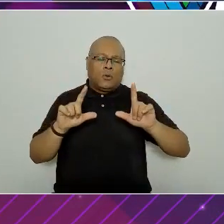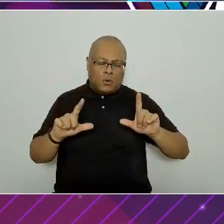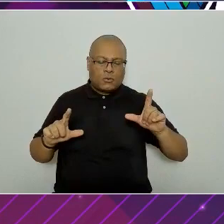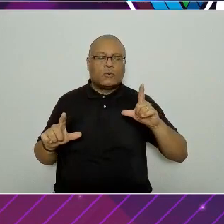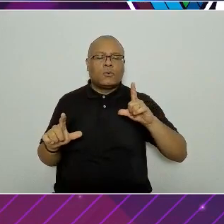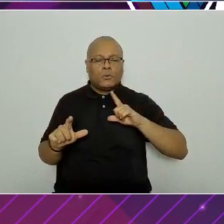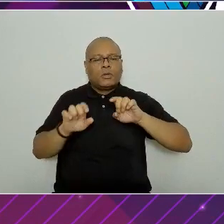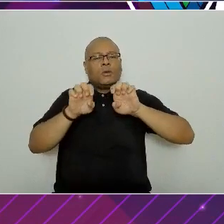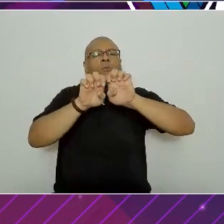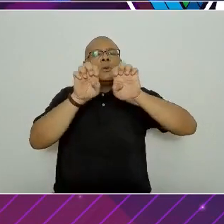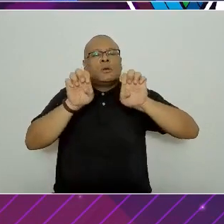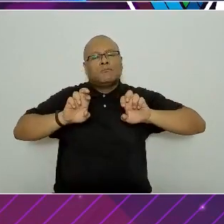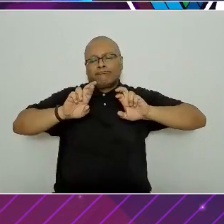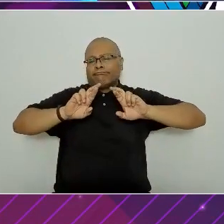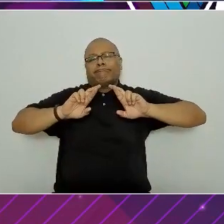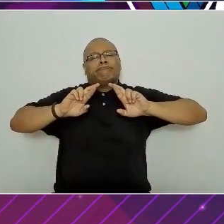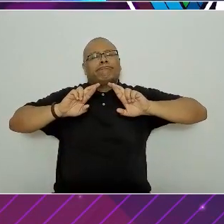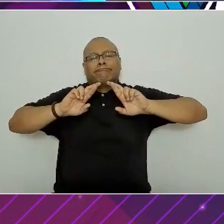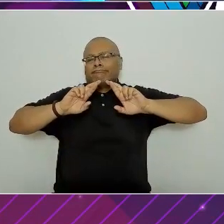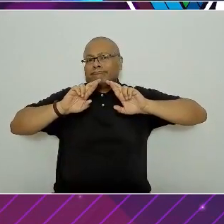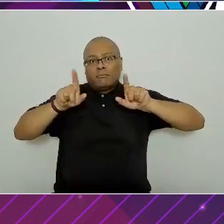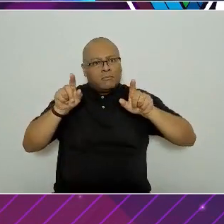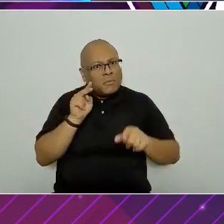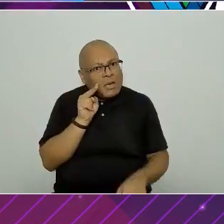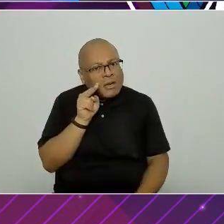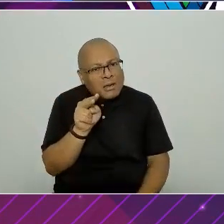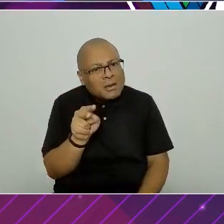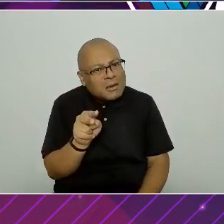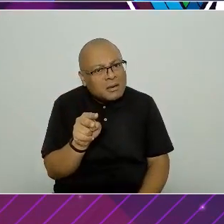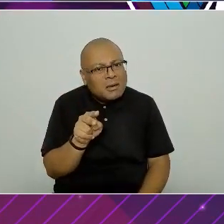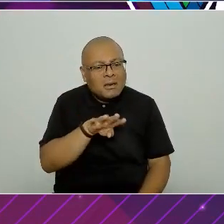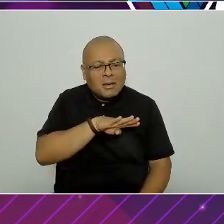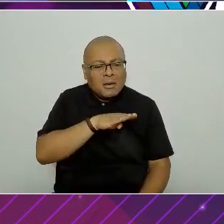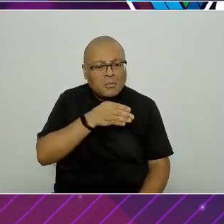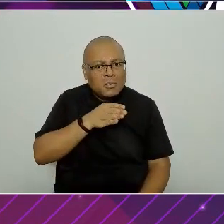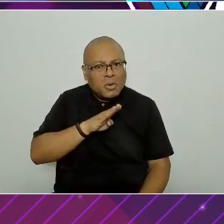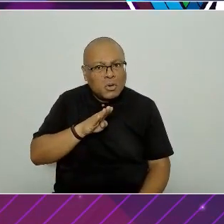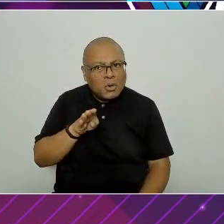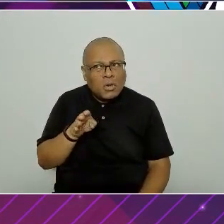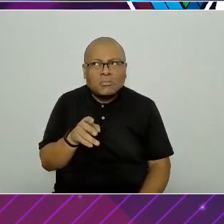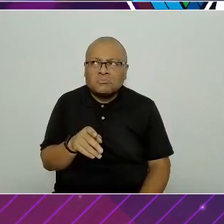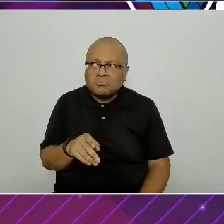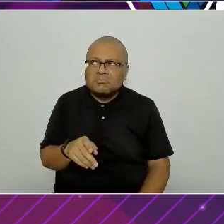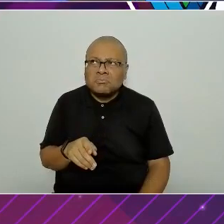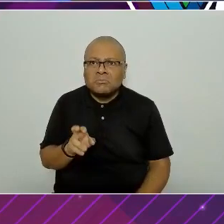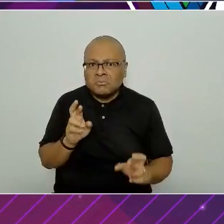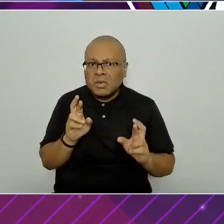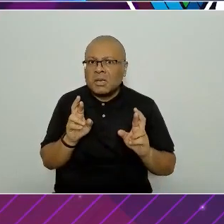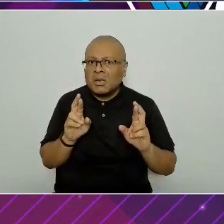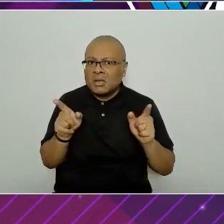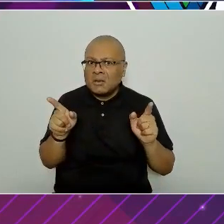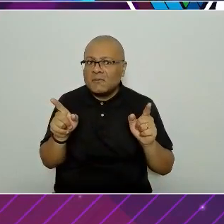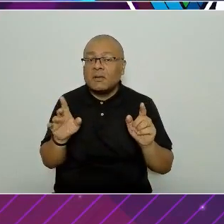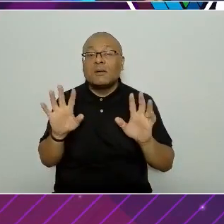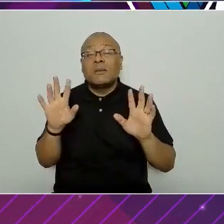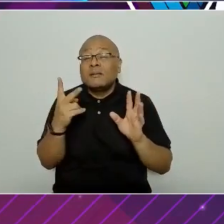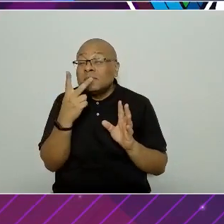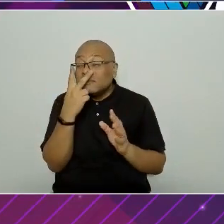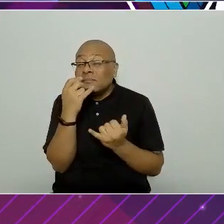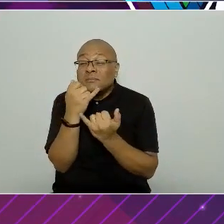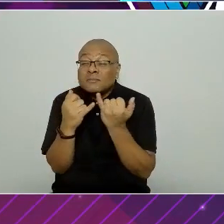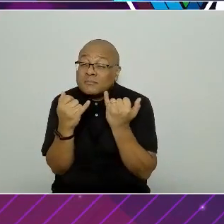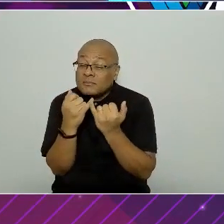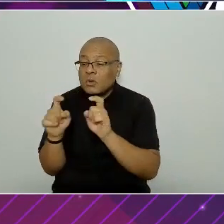estrutura diferente, né, fisicamente, né, biologicamente falando, tem muita semelhança em relação